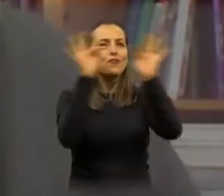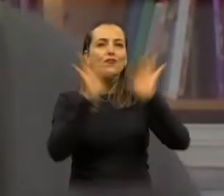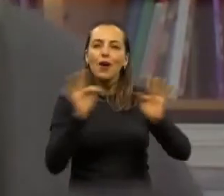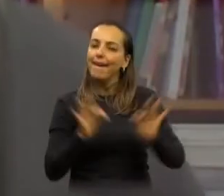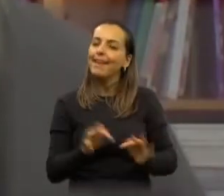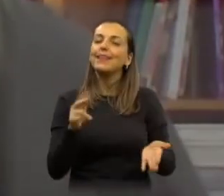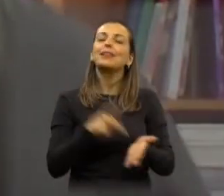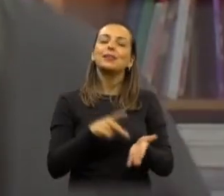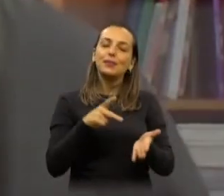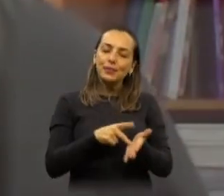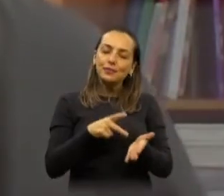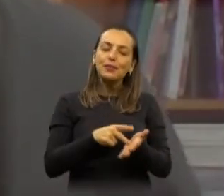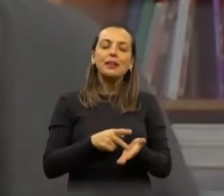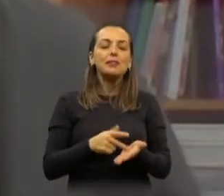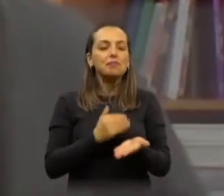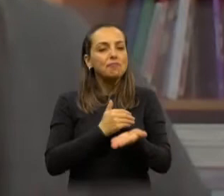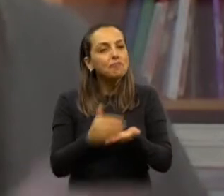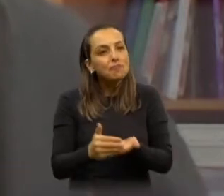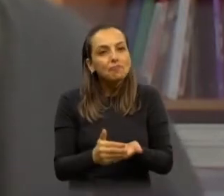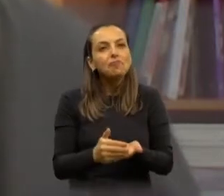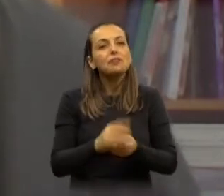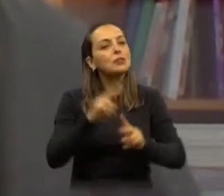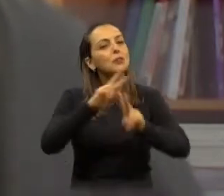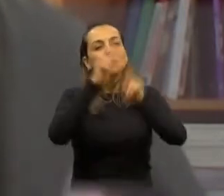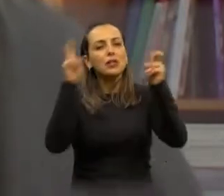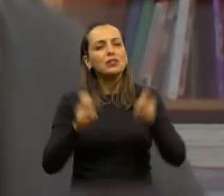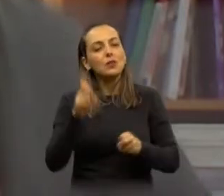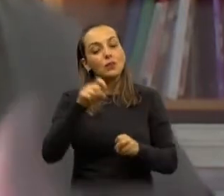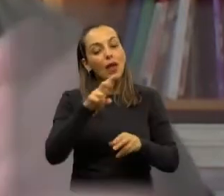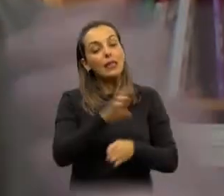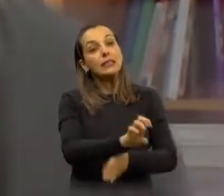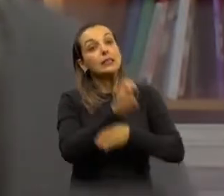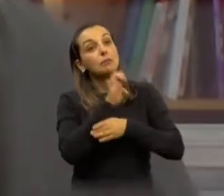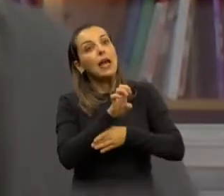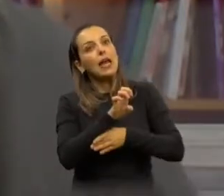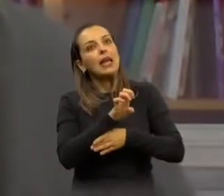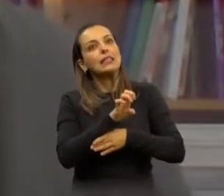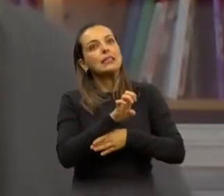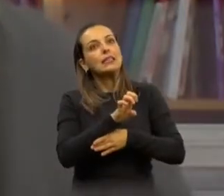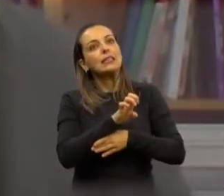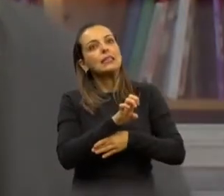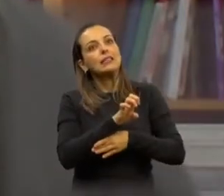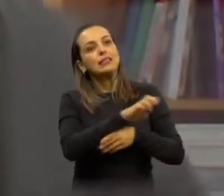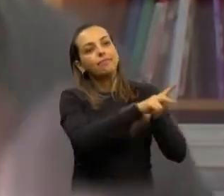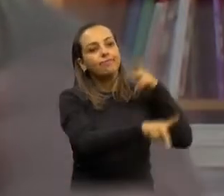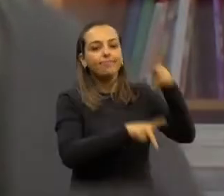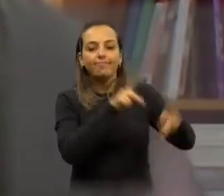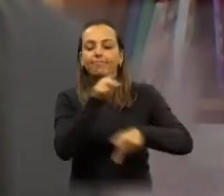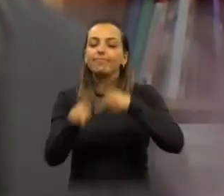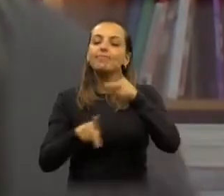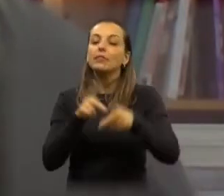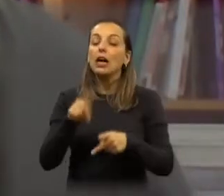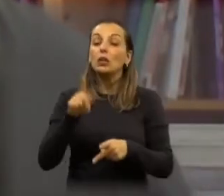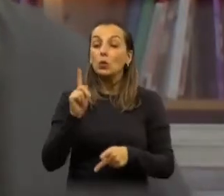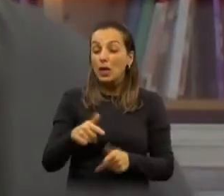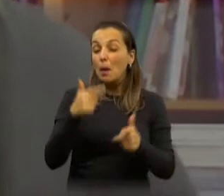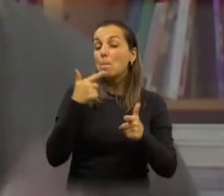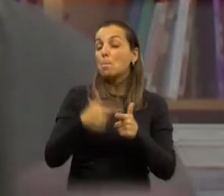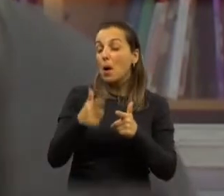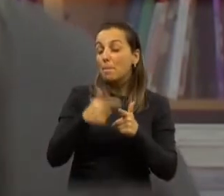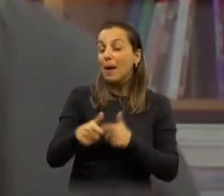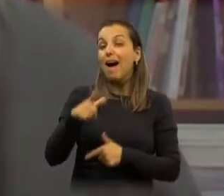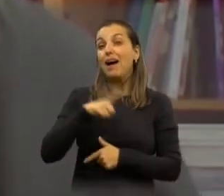eu queria começar falando sobre isso, né? Que a esperança tem tomado conta do povo brasileiro, que apesar dos pesares,